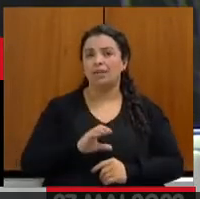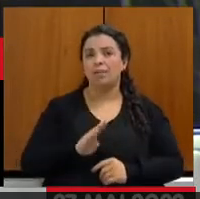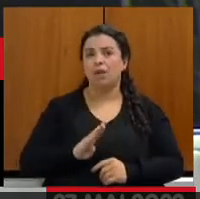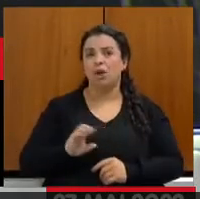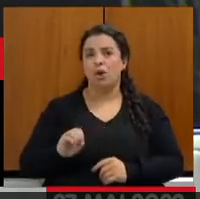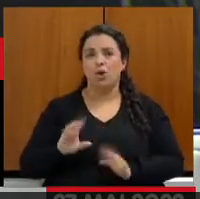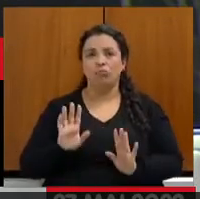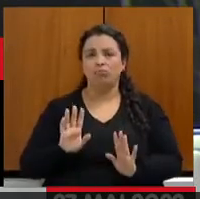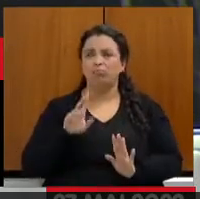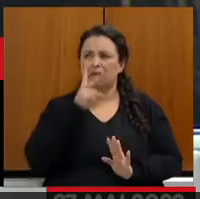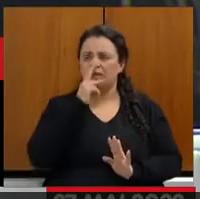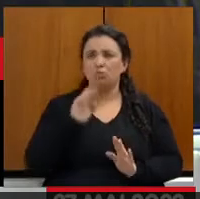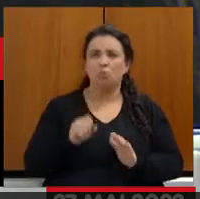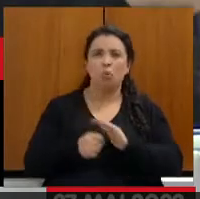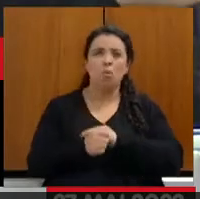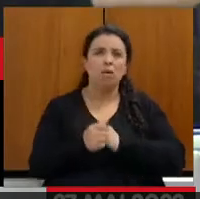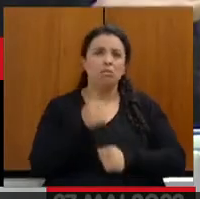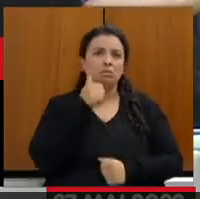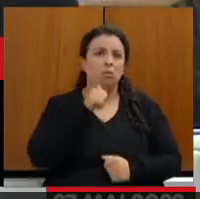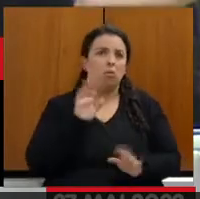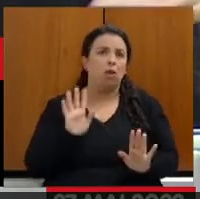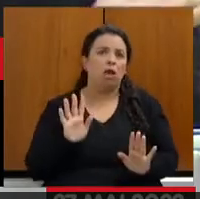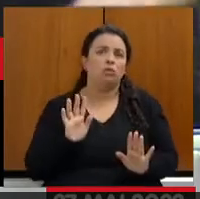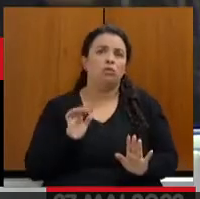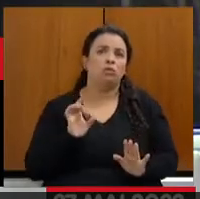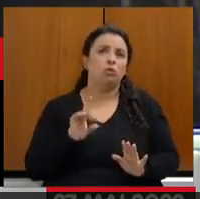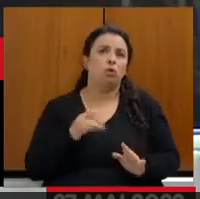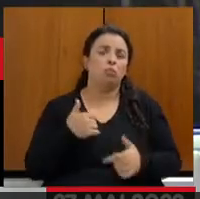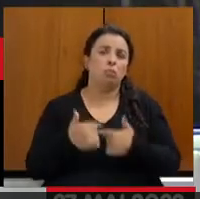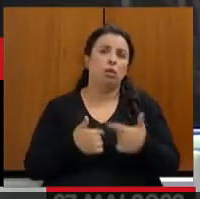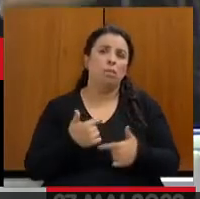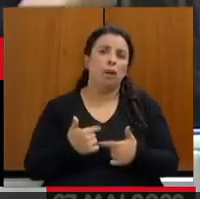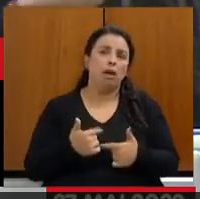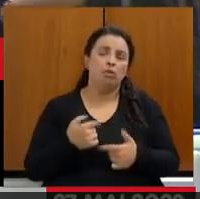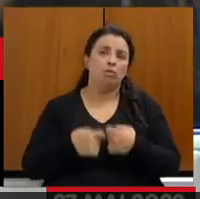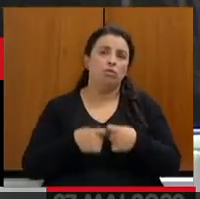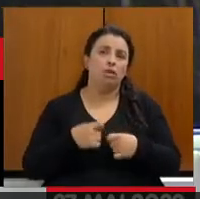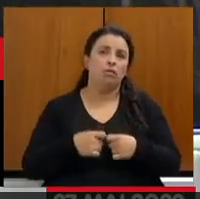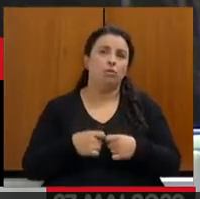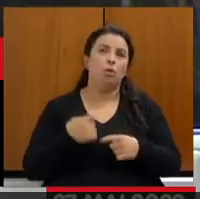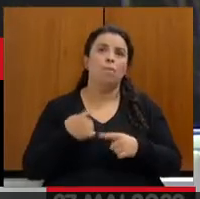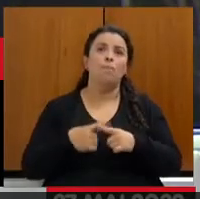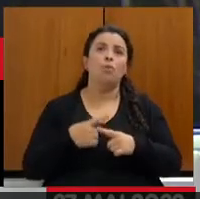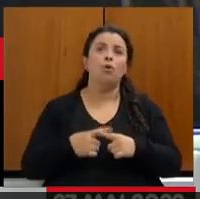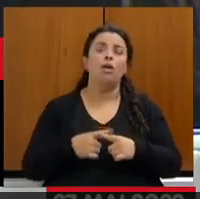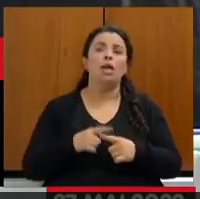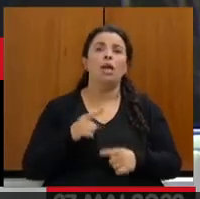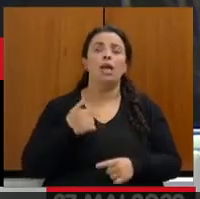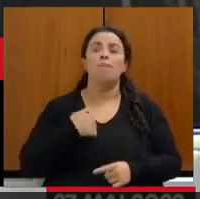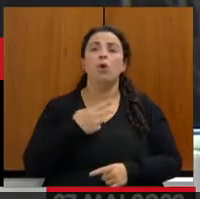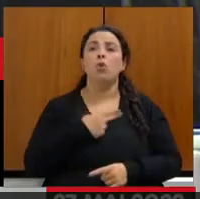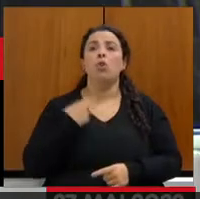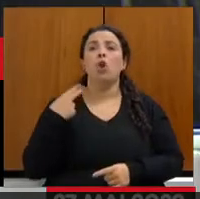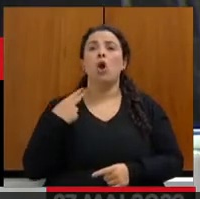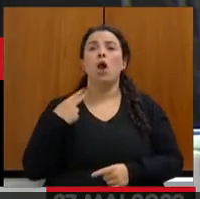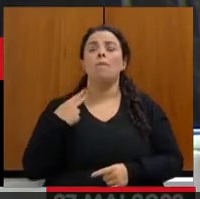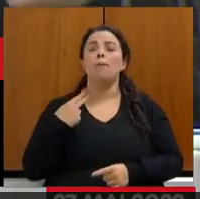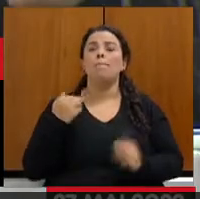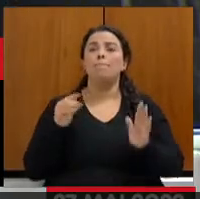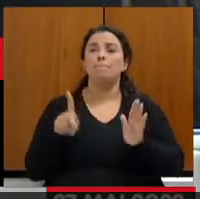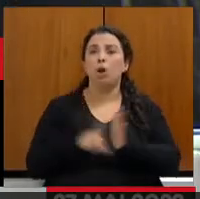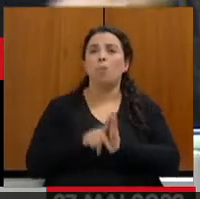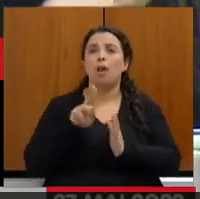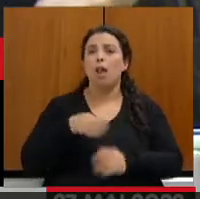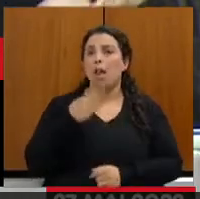fosse ocupação da mulher ser uma trabalhadora sexual por que que eu não me chamou de prostituta e porque eu estou lutando pela